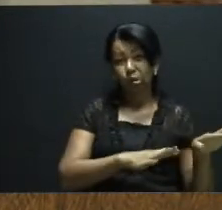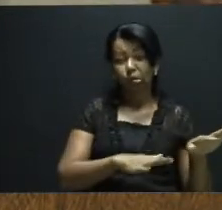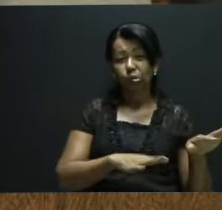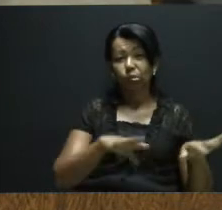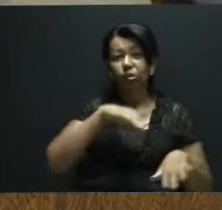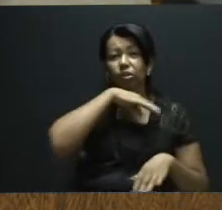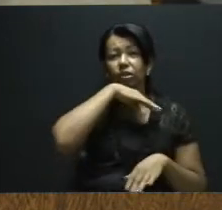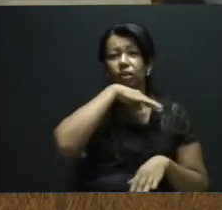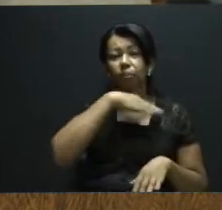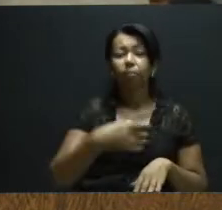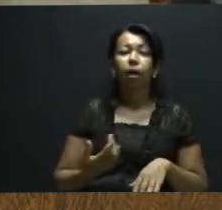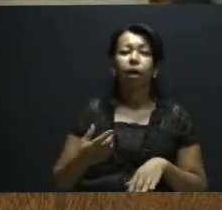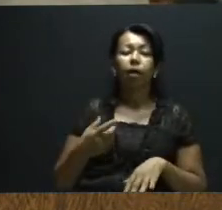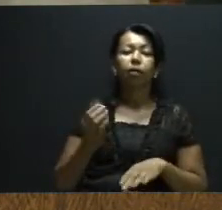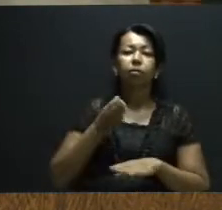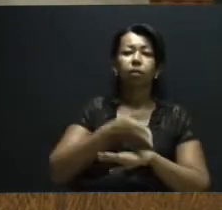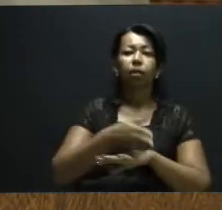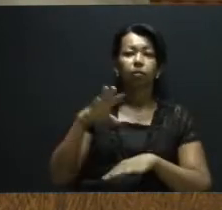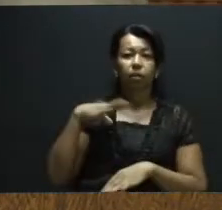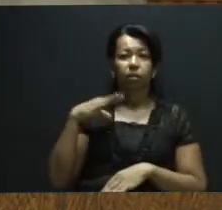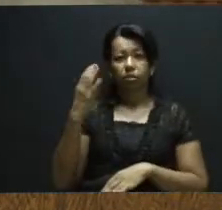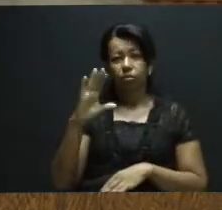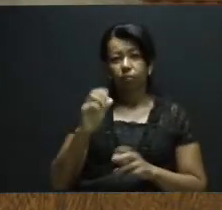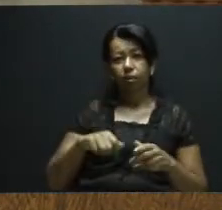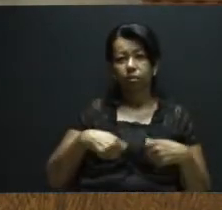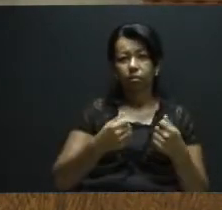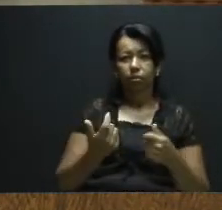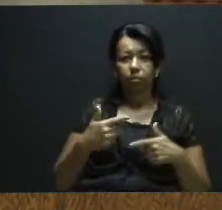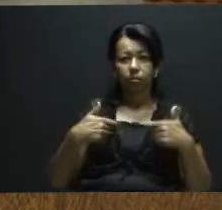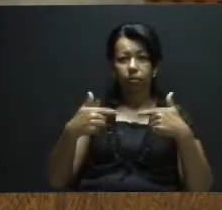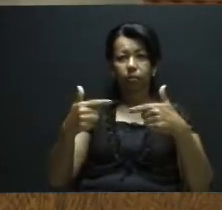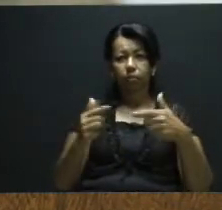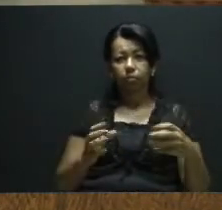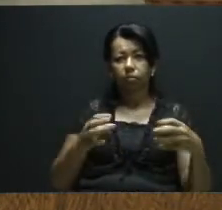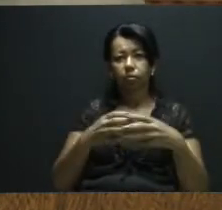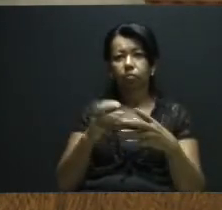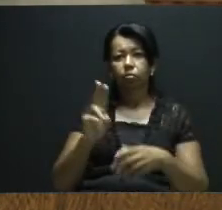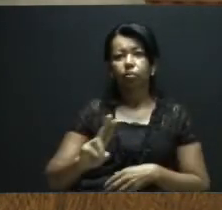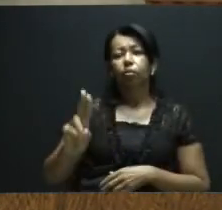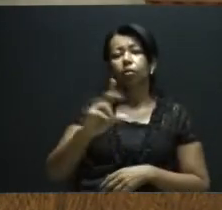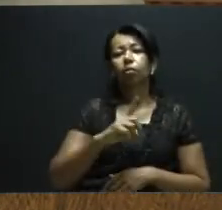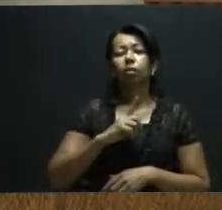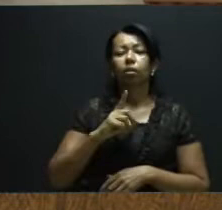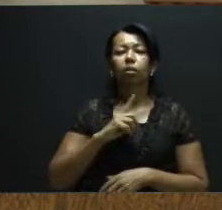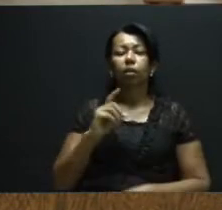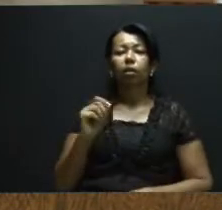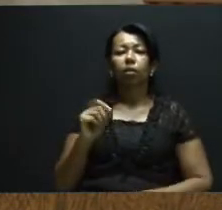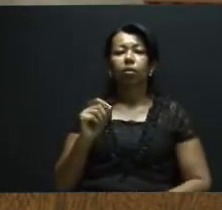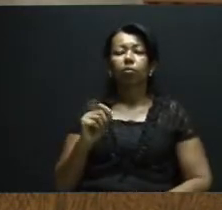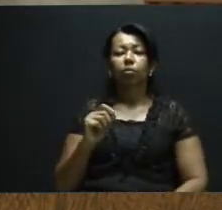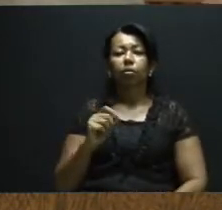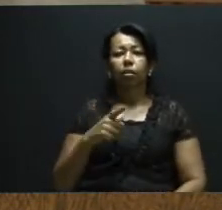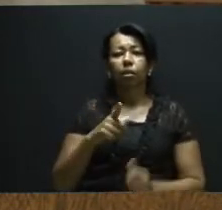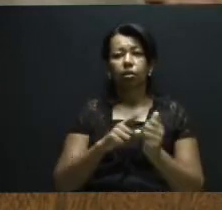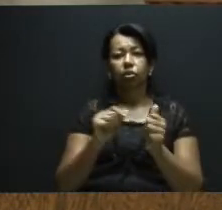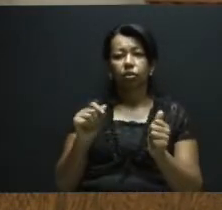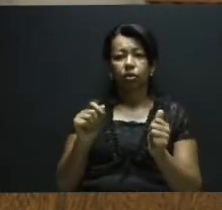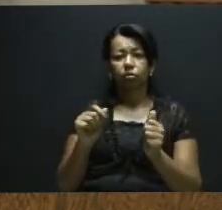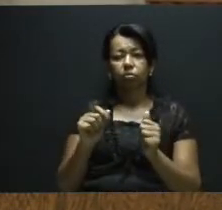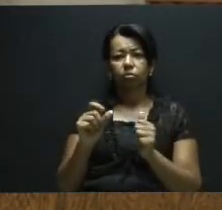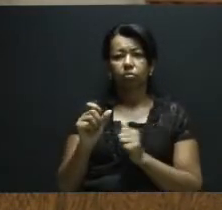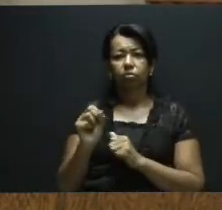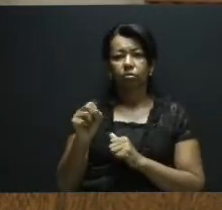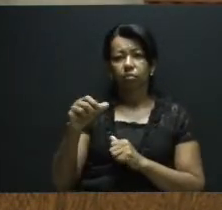de cubatão e dá outras providências estas comissões usando da prerrogativa prevista no artigo 49